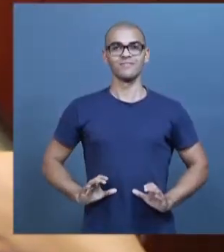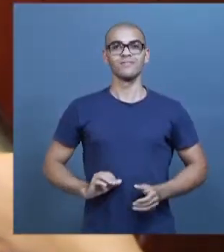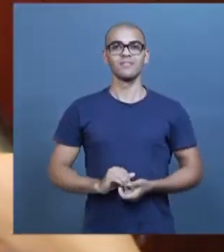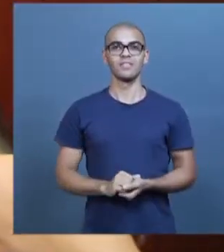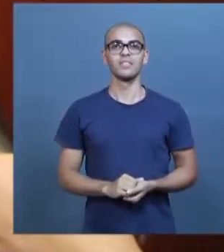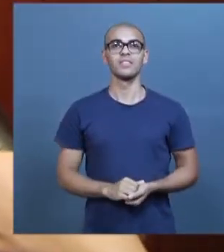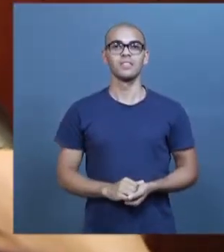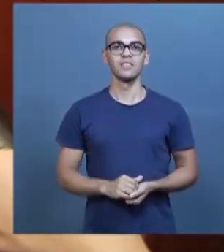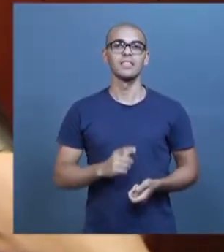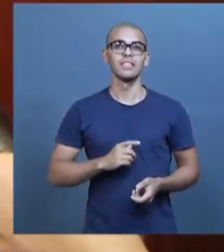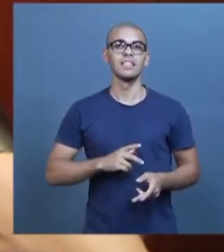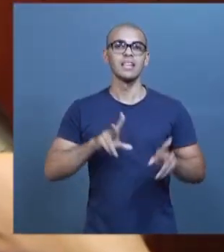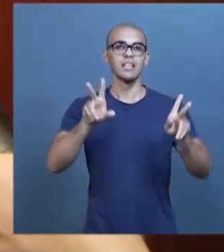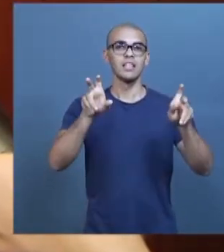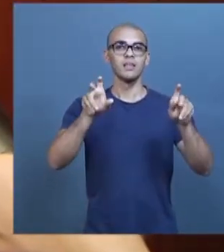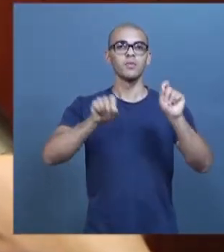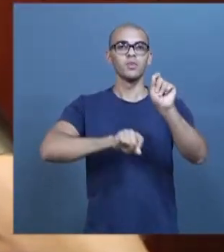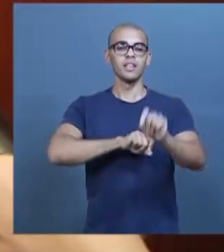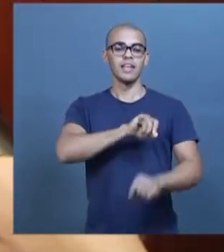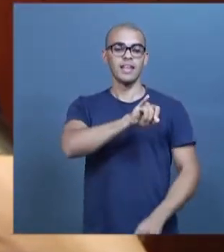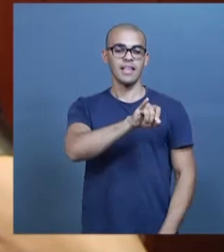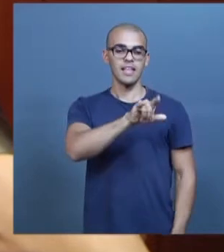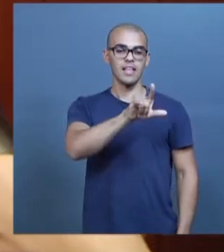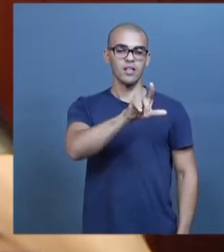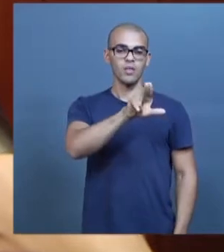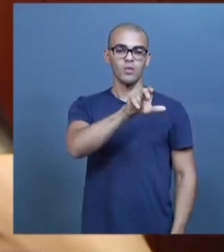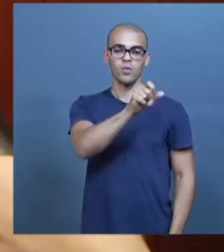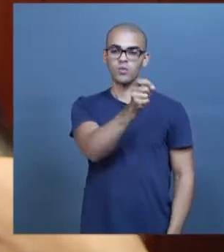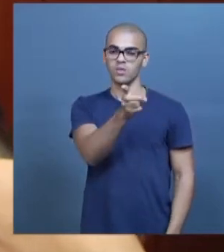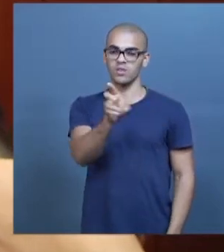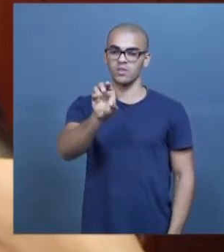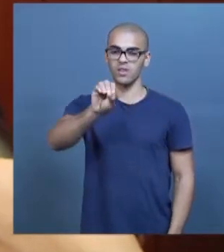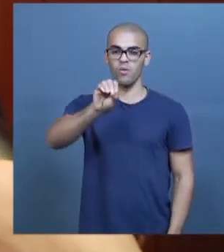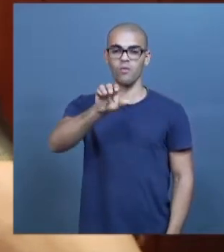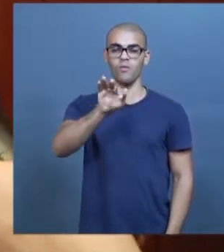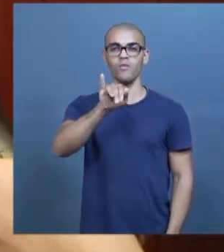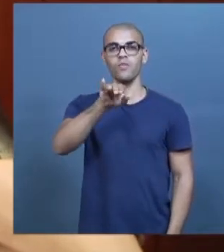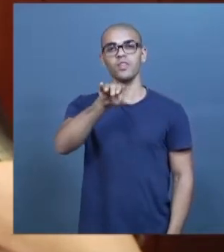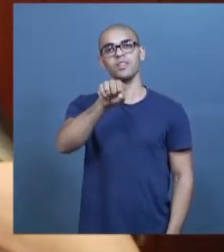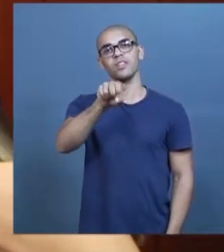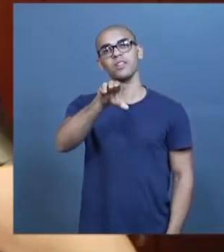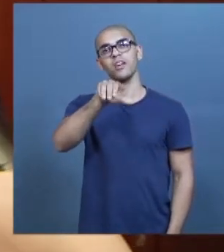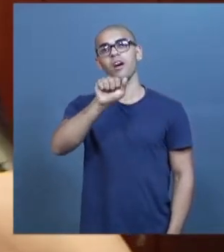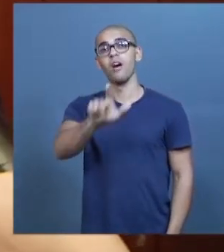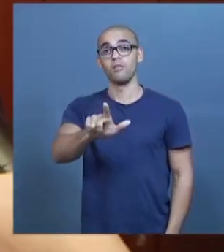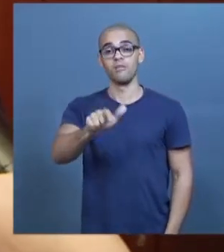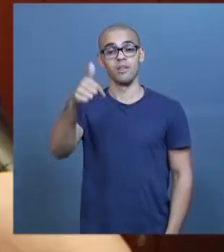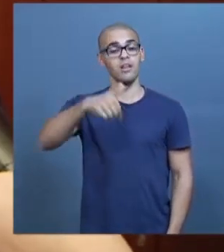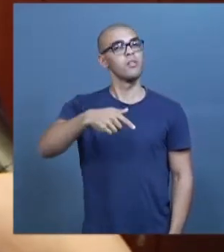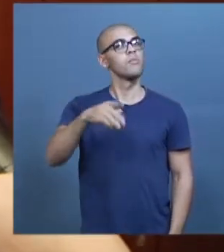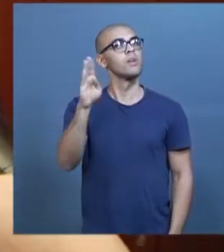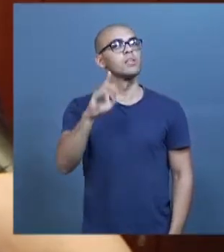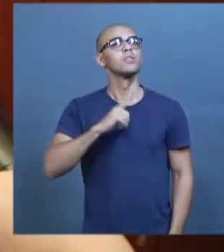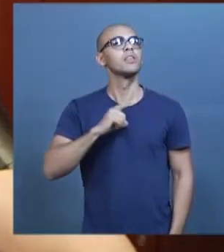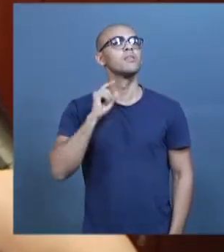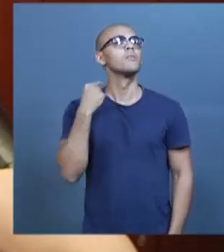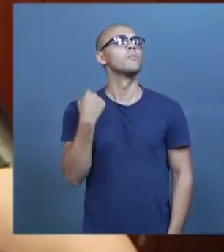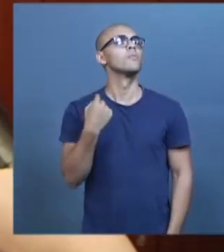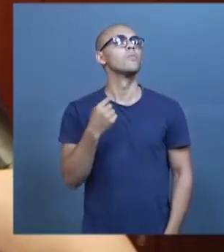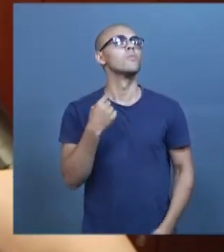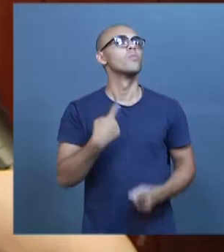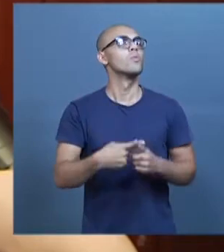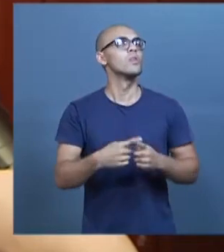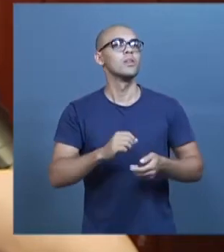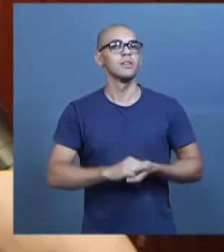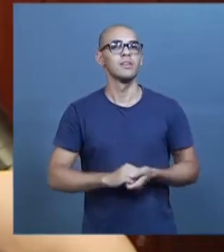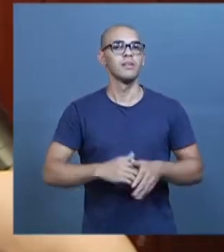na literatura que se chama ilusão fiscal. Isso no Brasil acontece porque, em grande medida, a maior parte da nossa carga tributária,